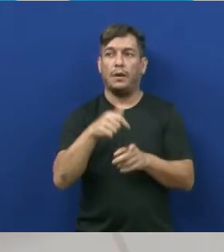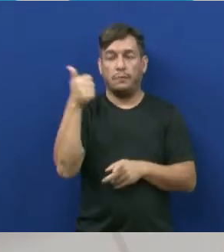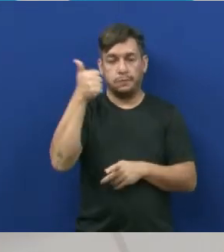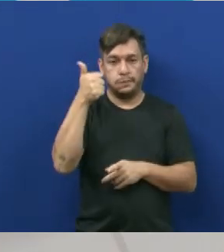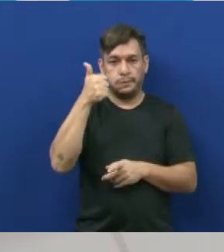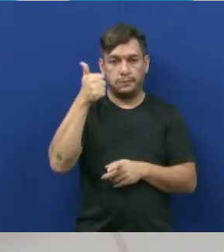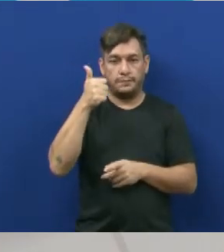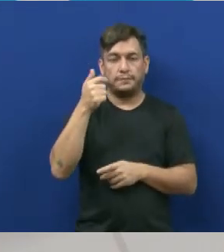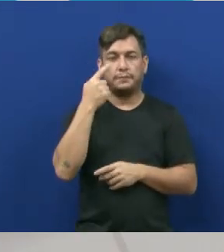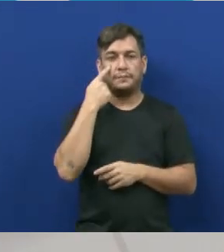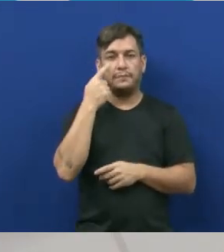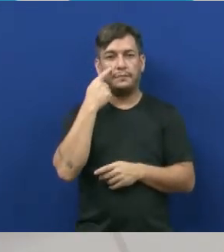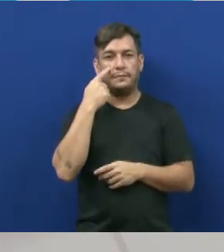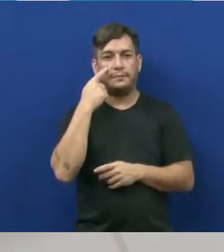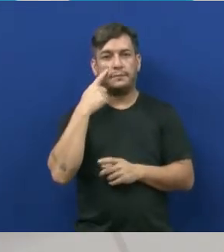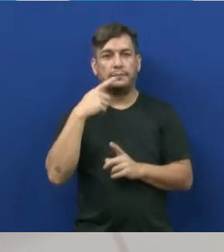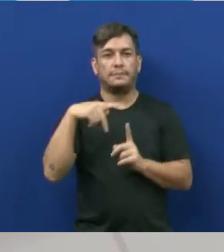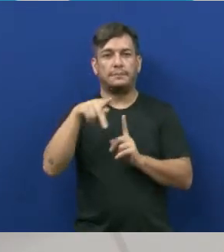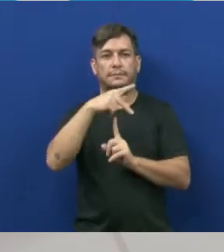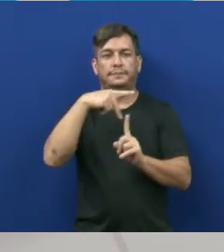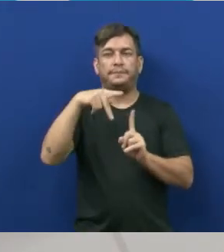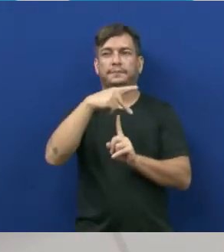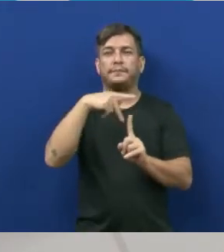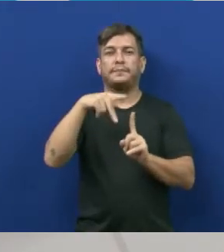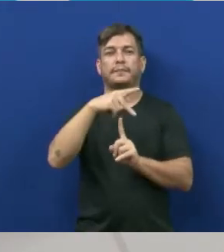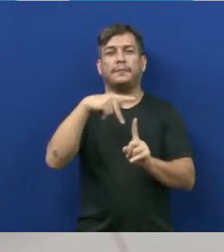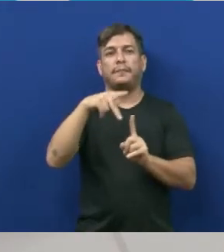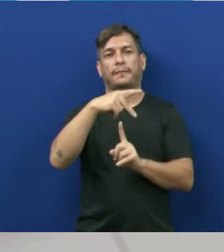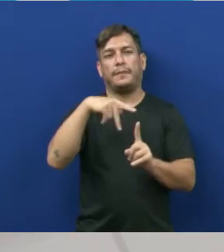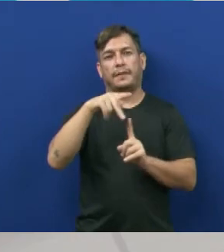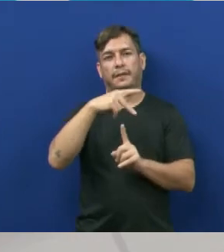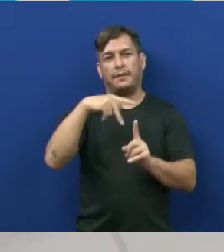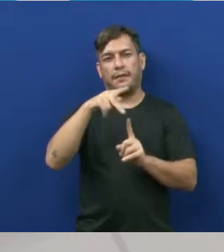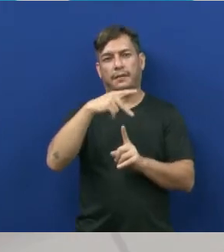planeta que a gente vai ver. Algumas informações sobre o planeta Vênus.